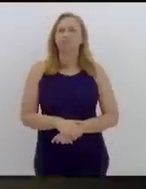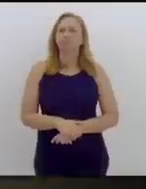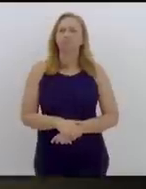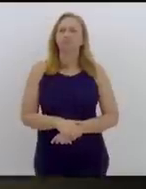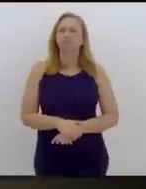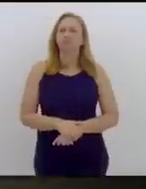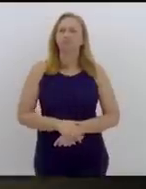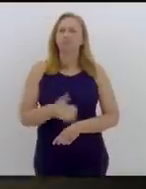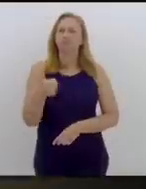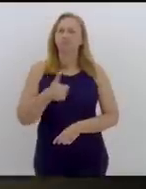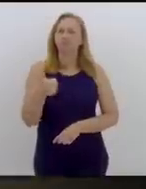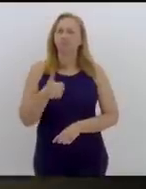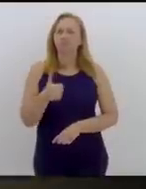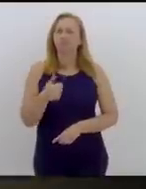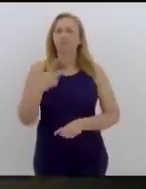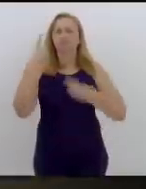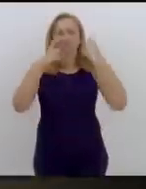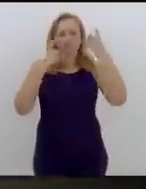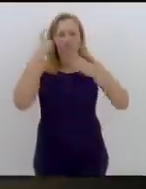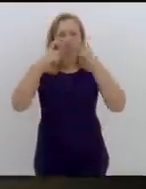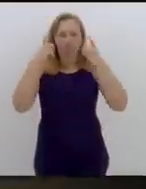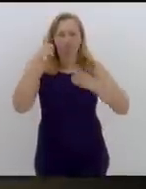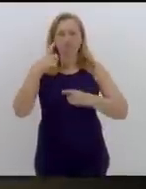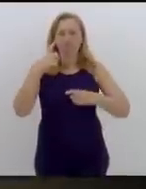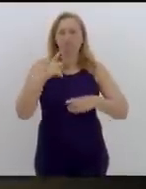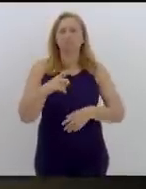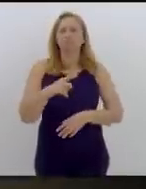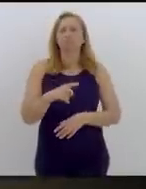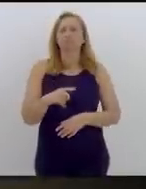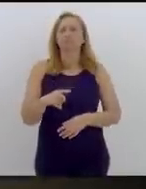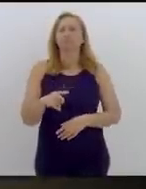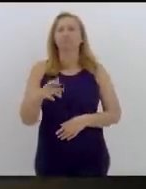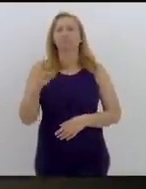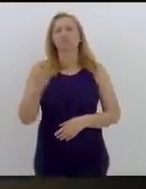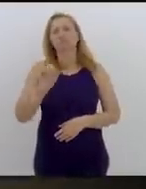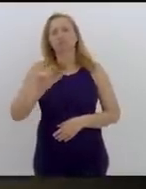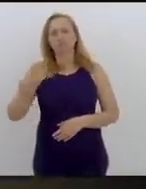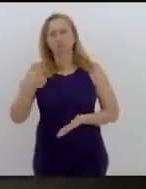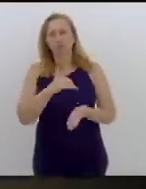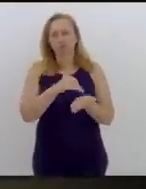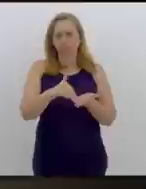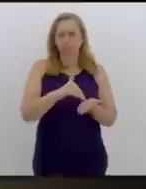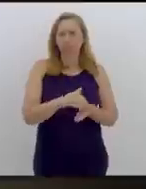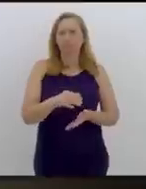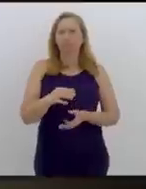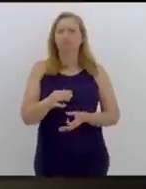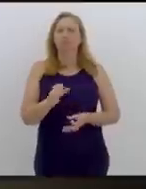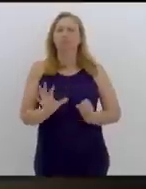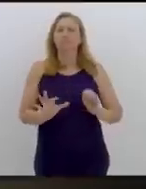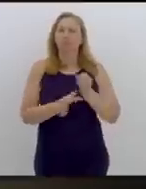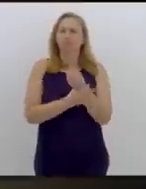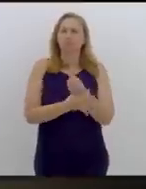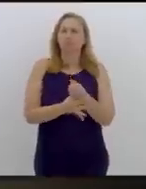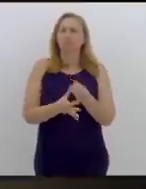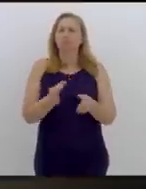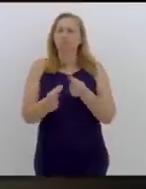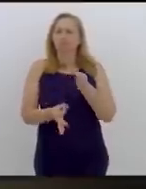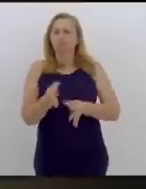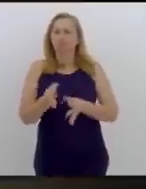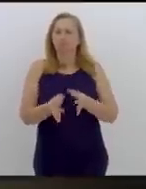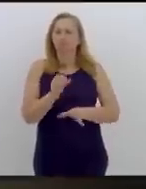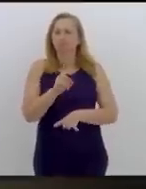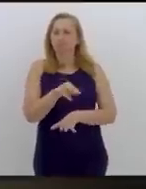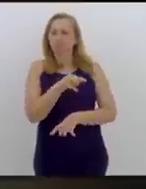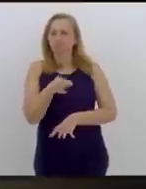primeiramente é uma preocupação do nosso secretário Coronel Henrique em razão da segurança jurídica aos interessados ele